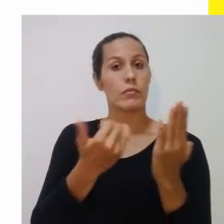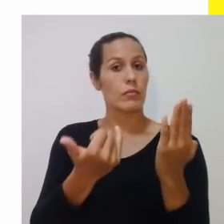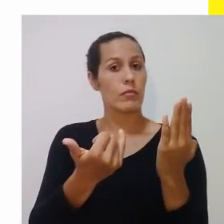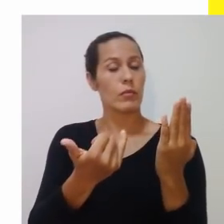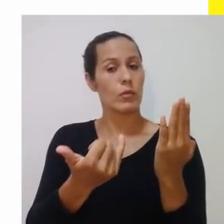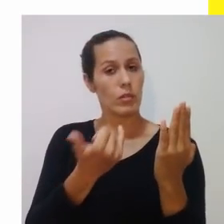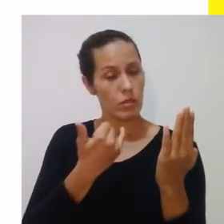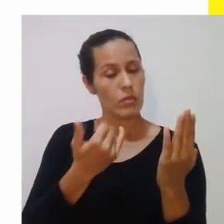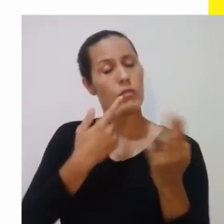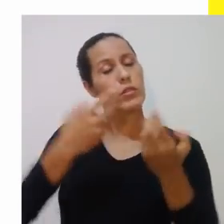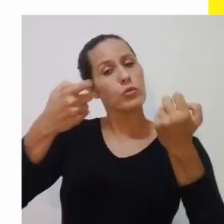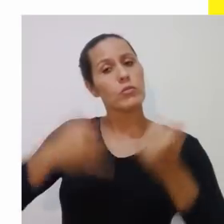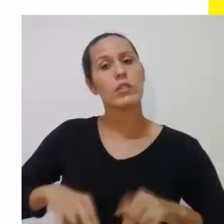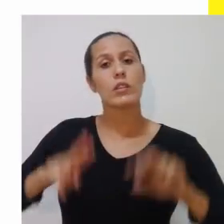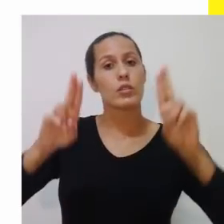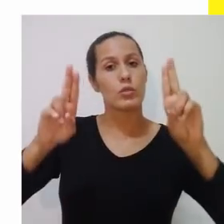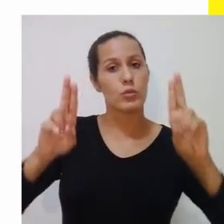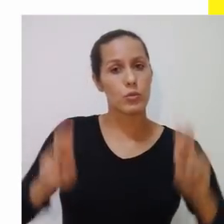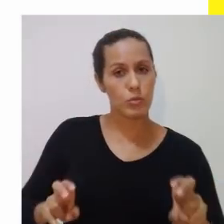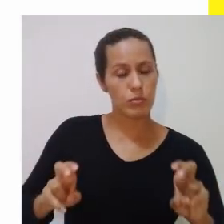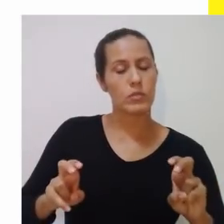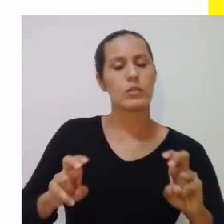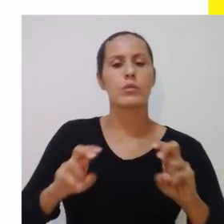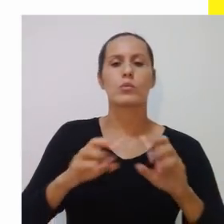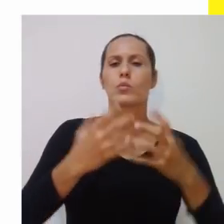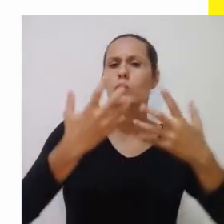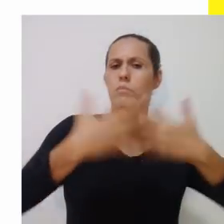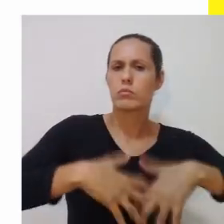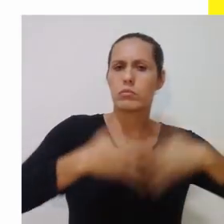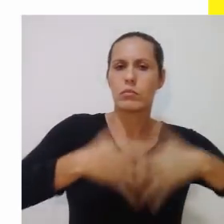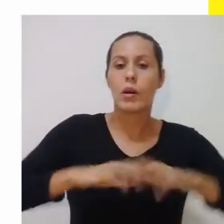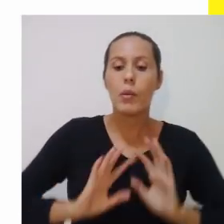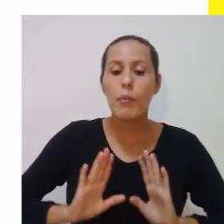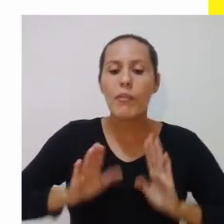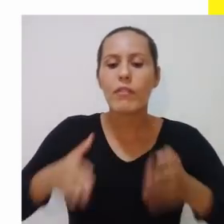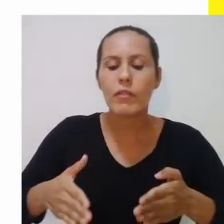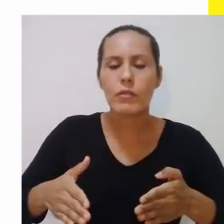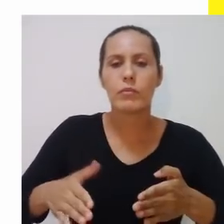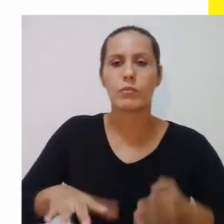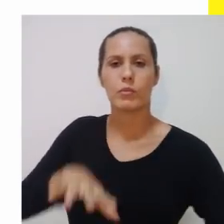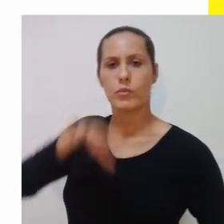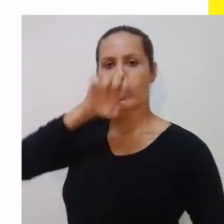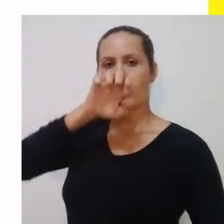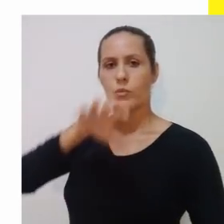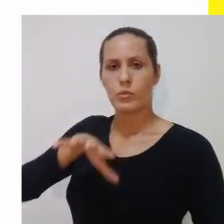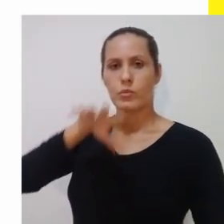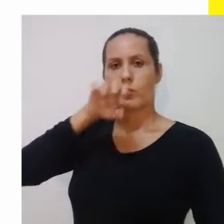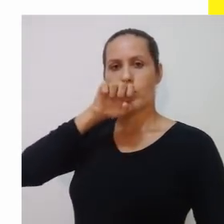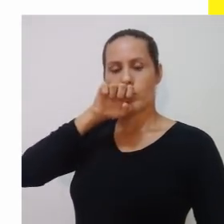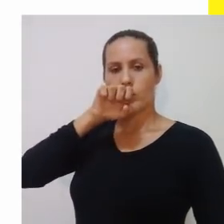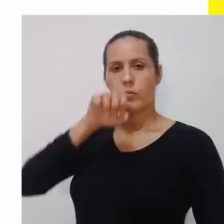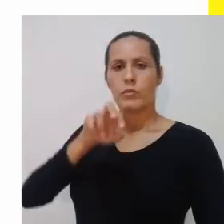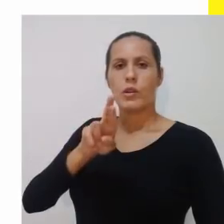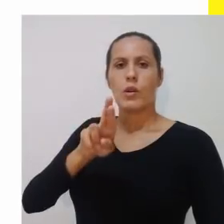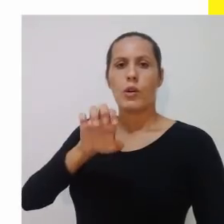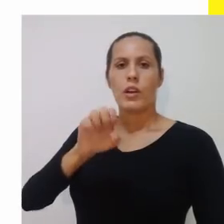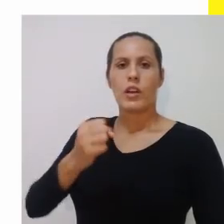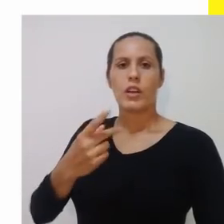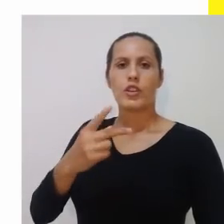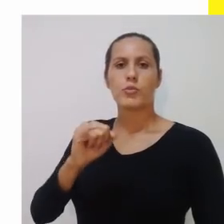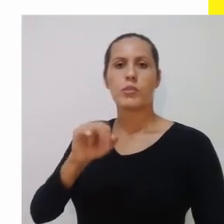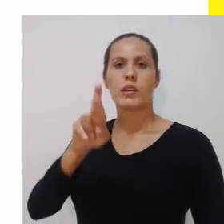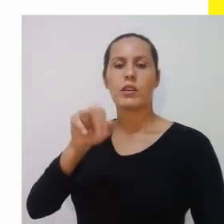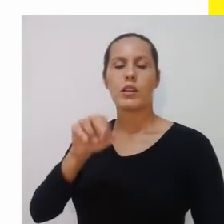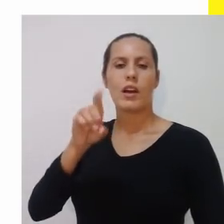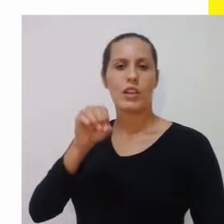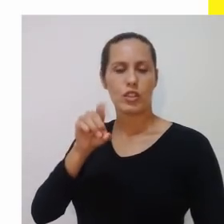vai falar sobre um equipamento específico, que é um respirador, produzido em um local específico, que